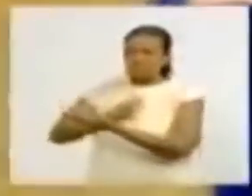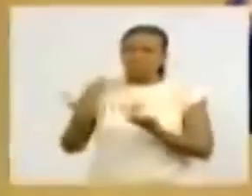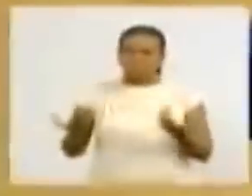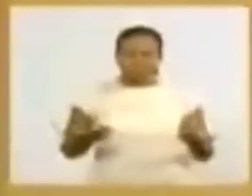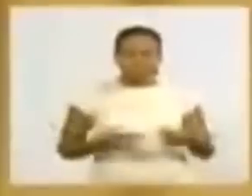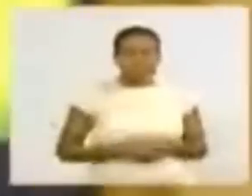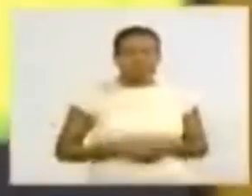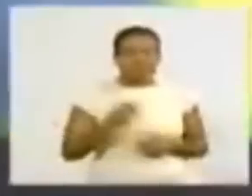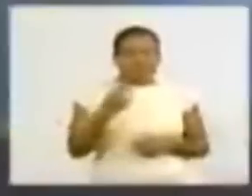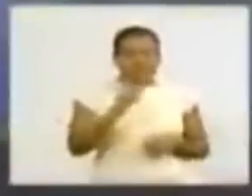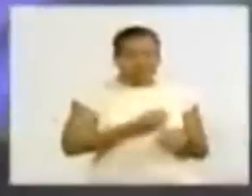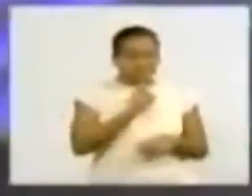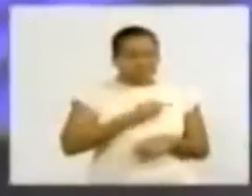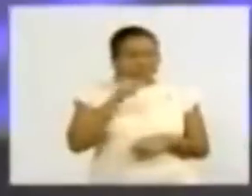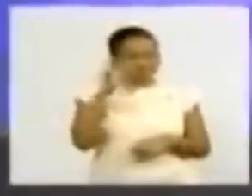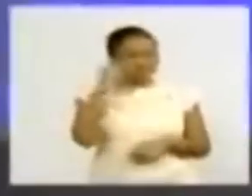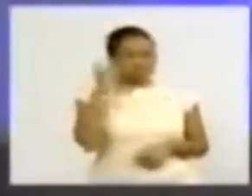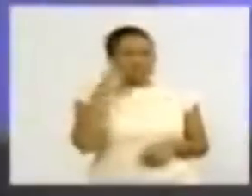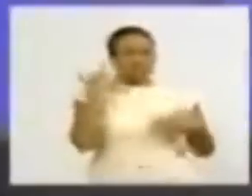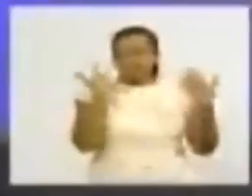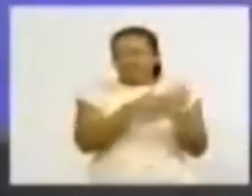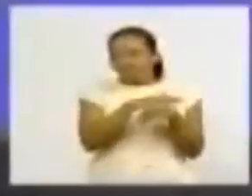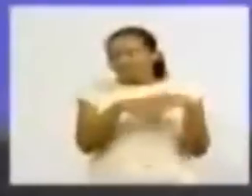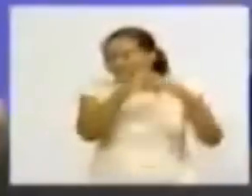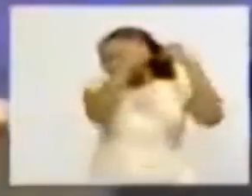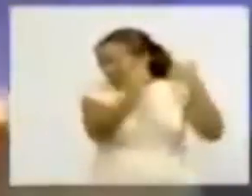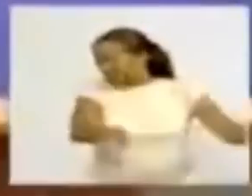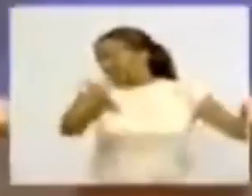quantos momentos dessa vida em que você pensou em desistir.